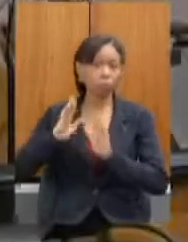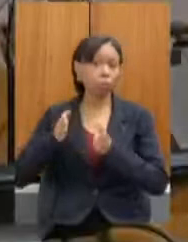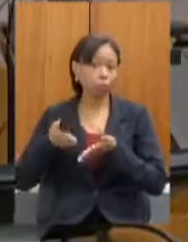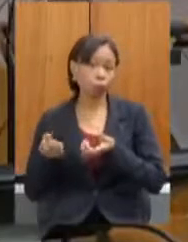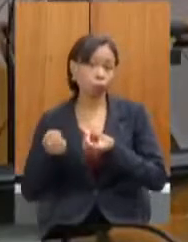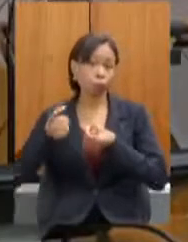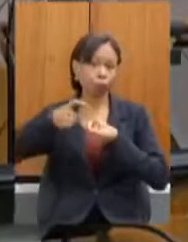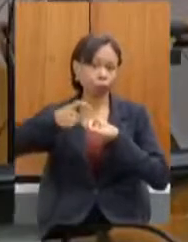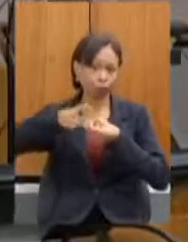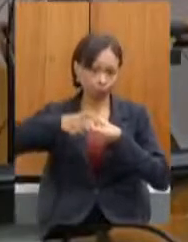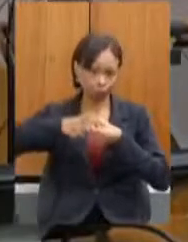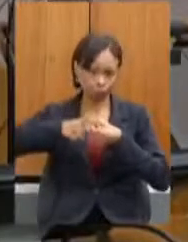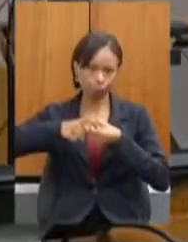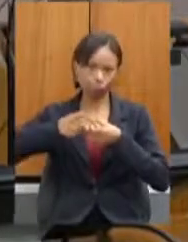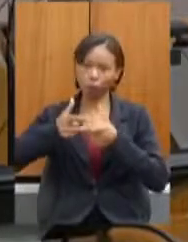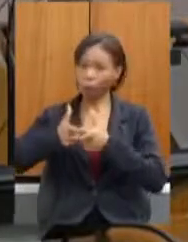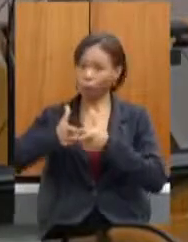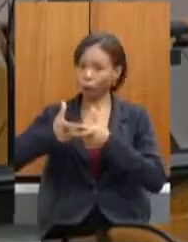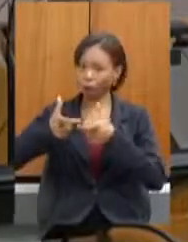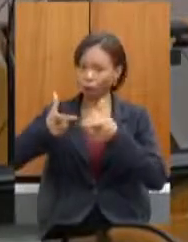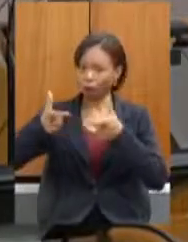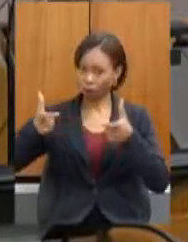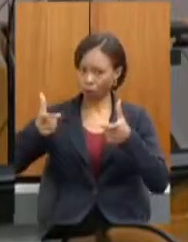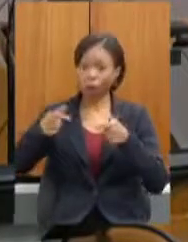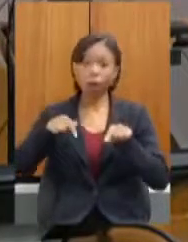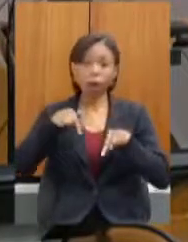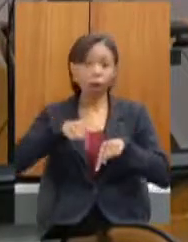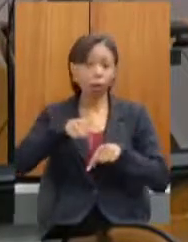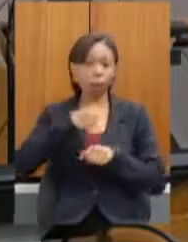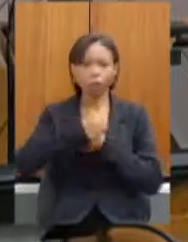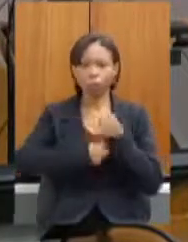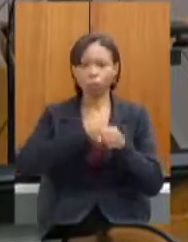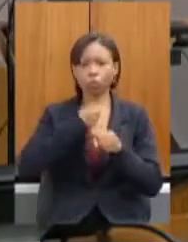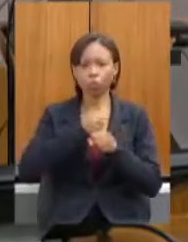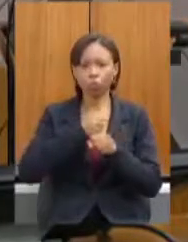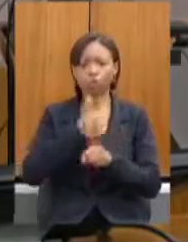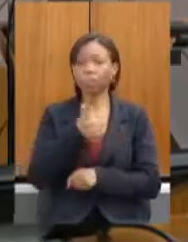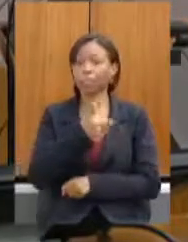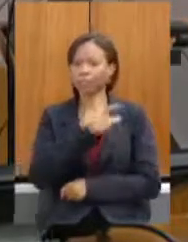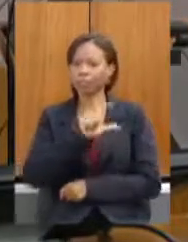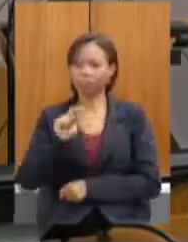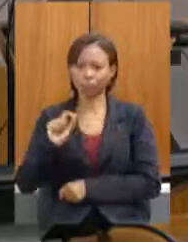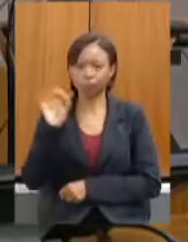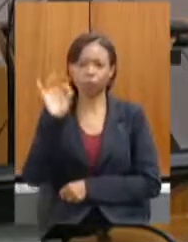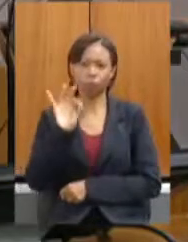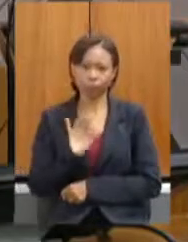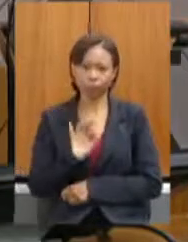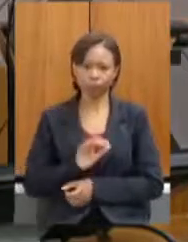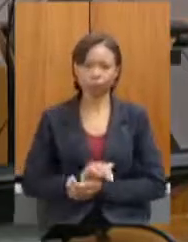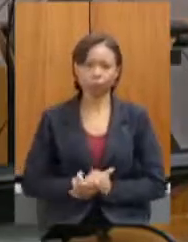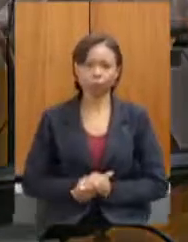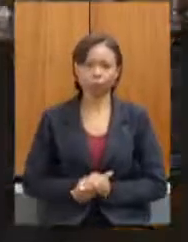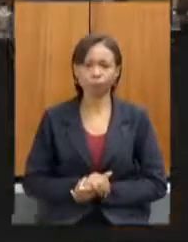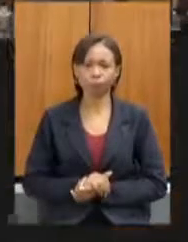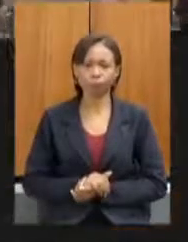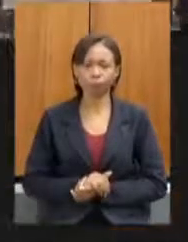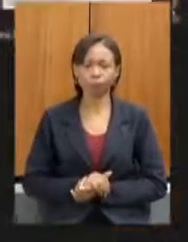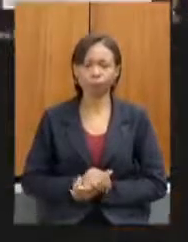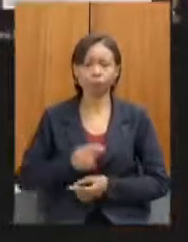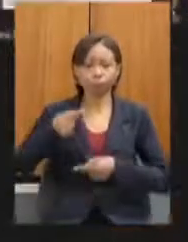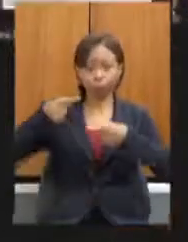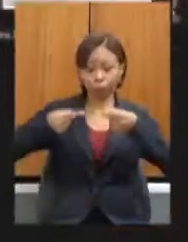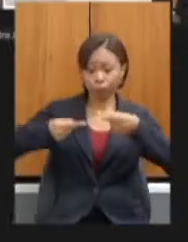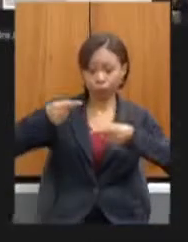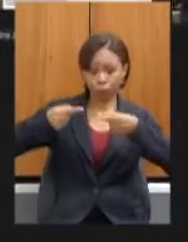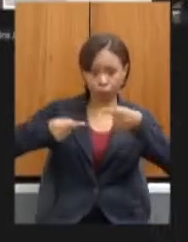em grande parte esse ano nós estamos trabalhando na Plenitude pode passar com a implantação da política